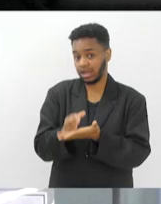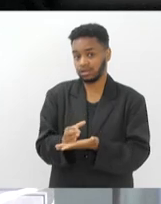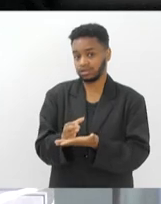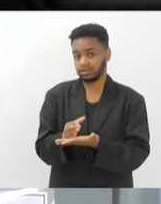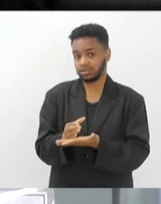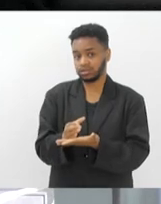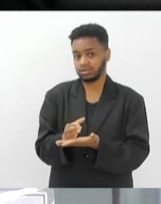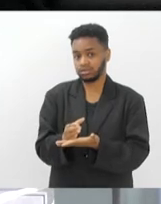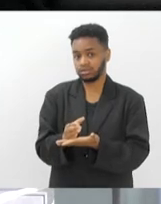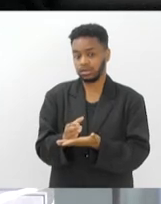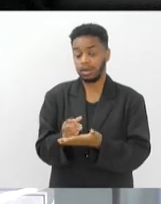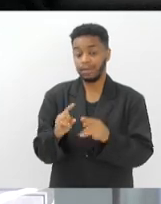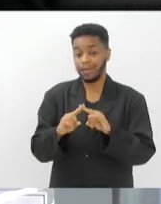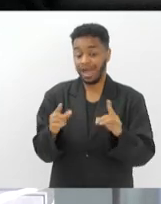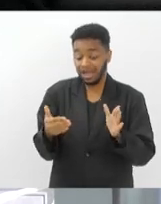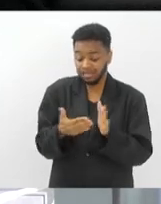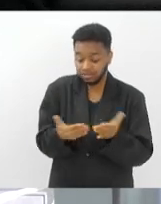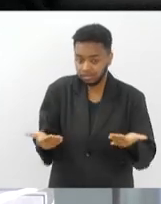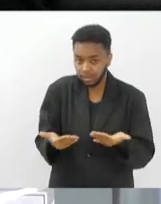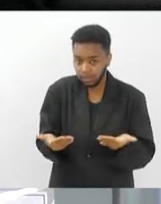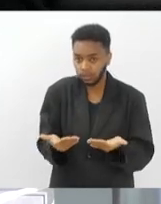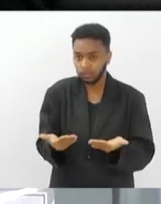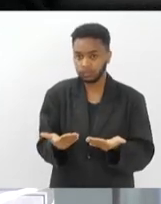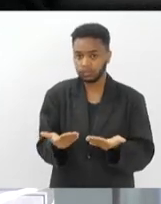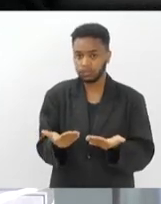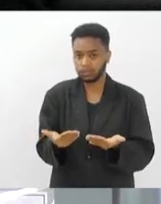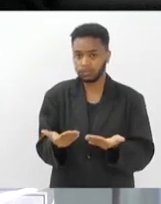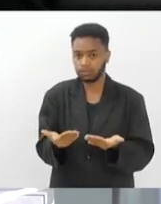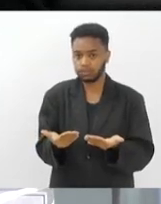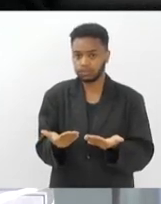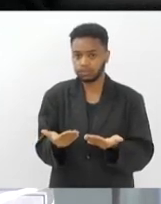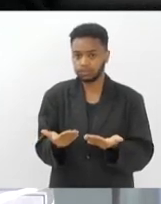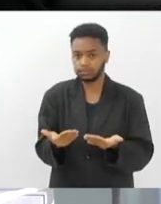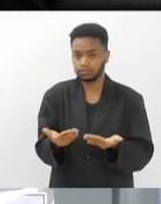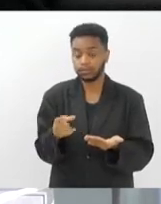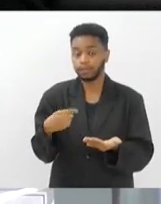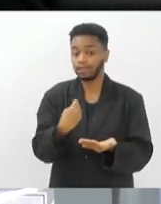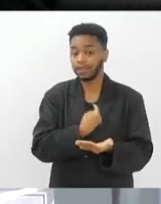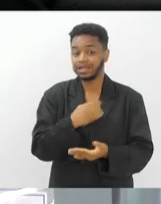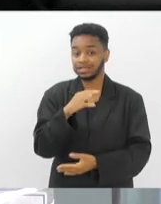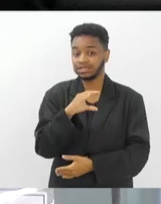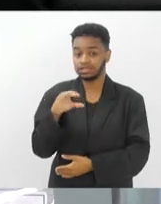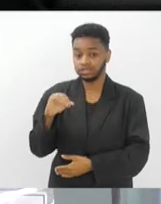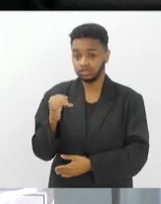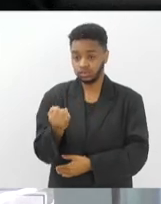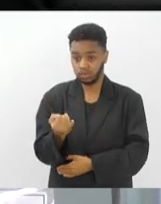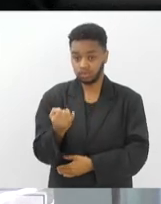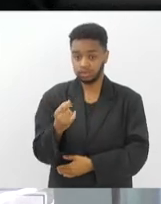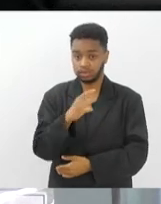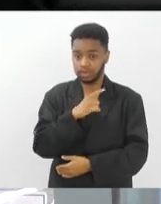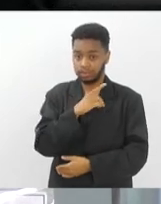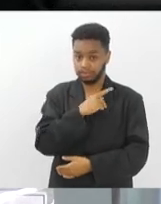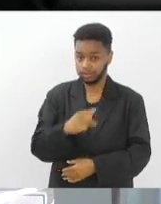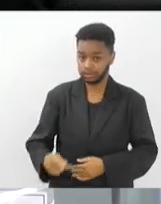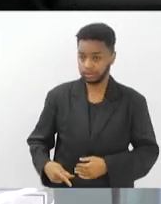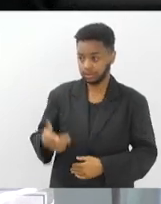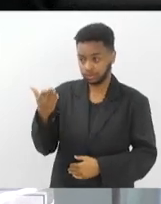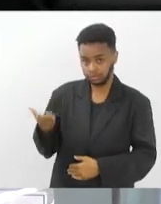que até a presente data, a nossa CCJ, com a presidência do Rodrigo